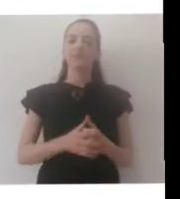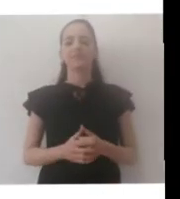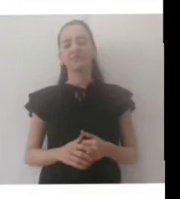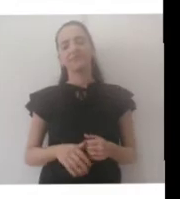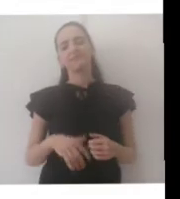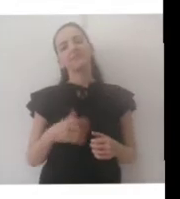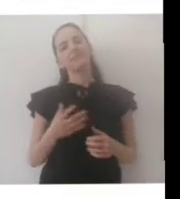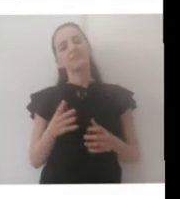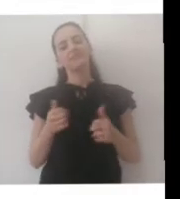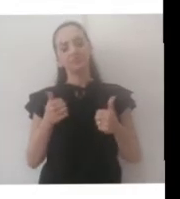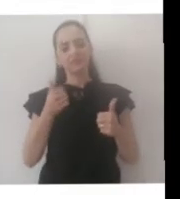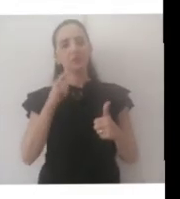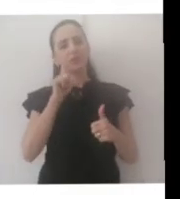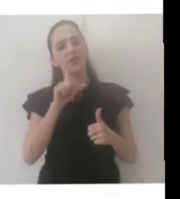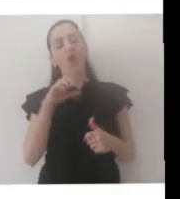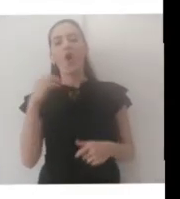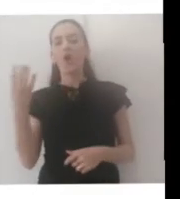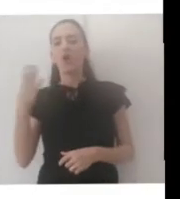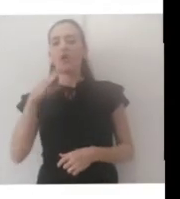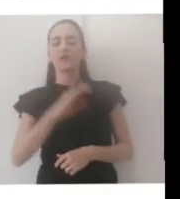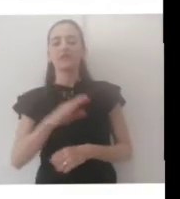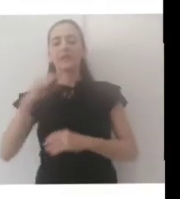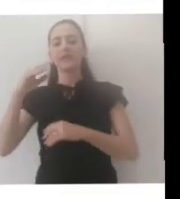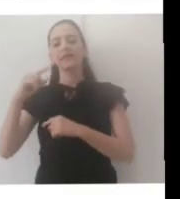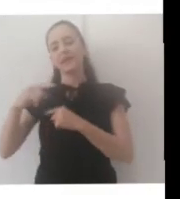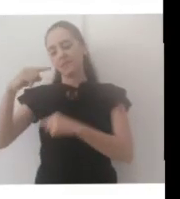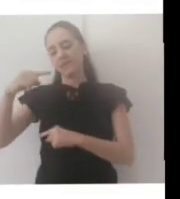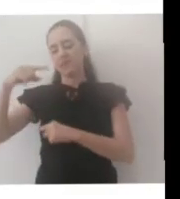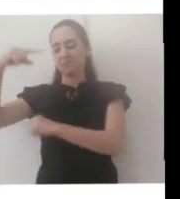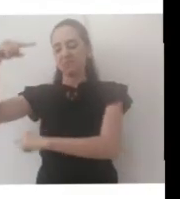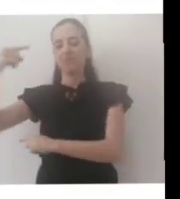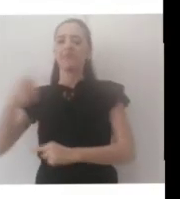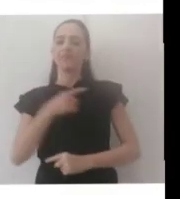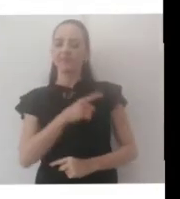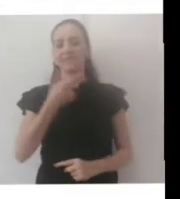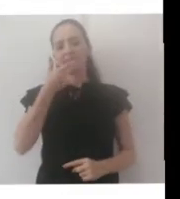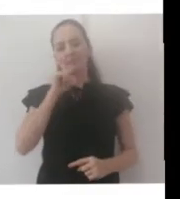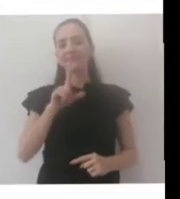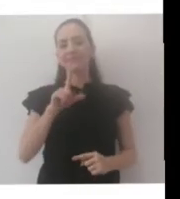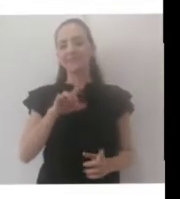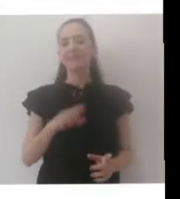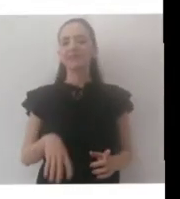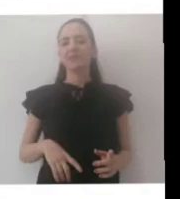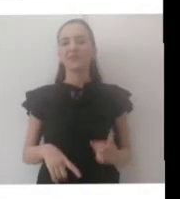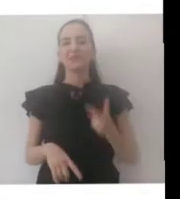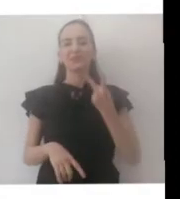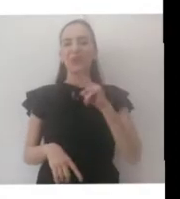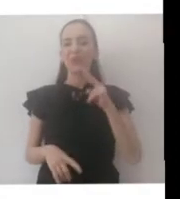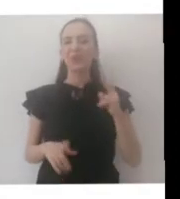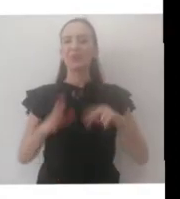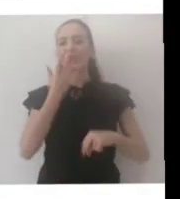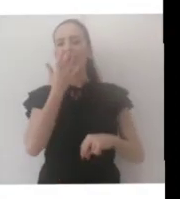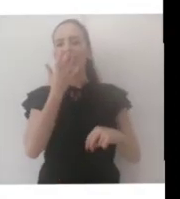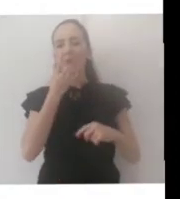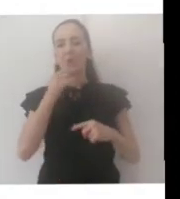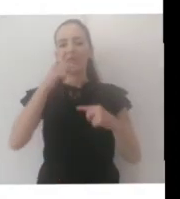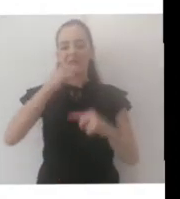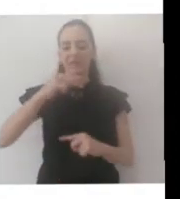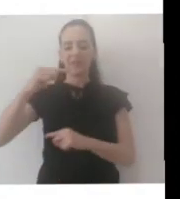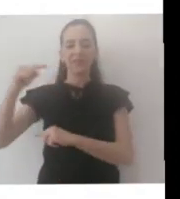momento, se você mandar separar por tamanho, ela vai separar. Mas as duas coisas juntas depende de um processo de